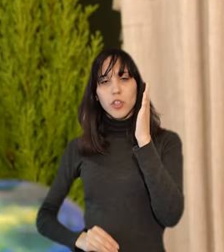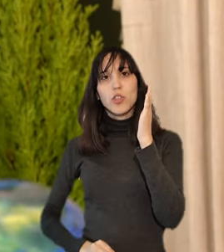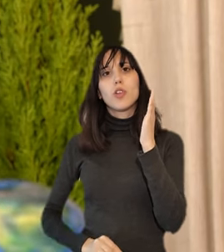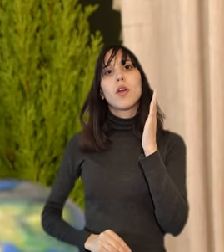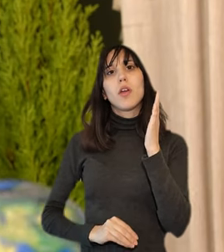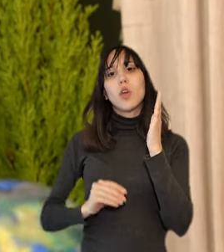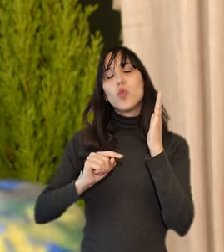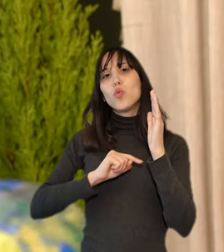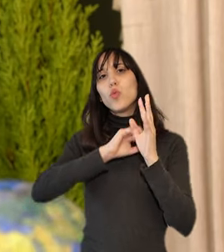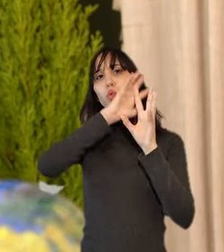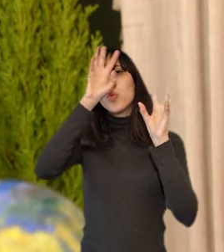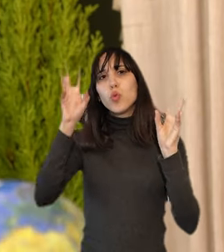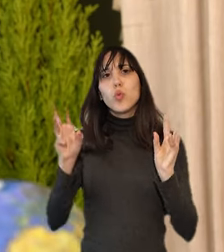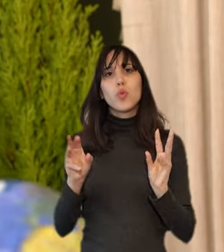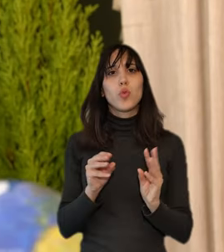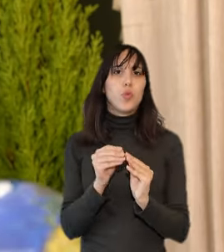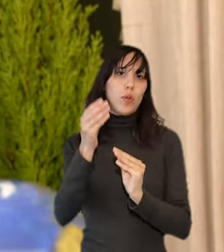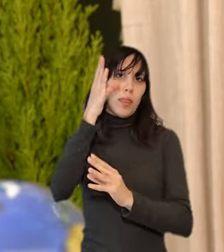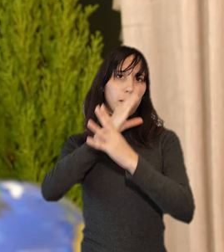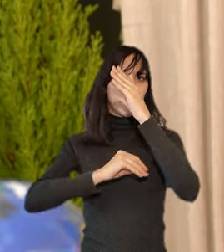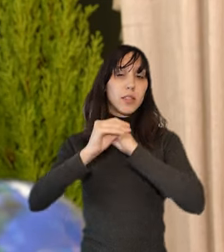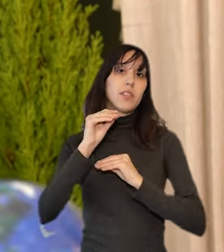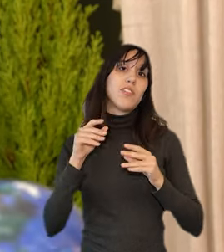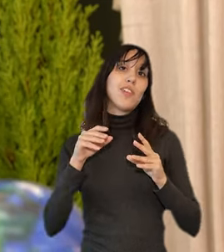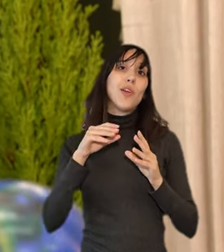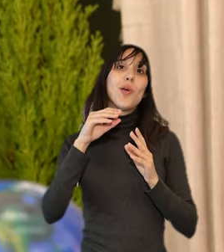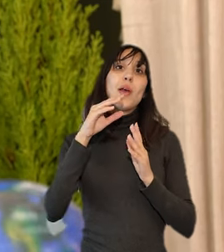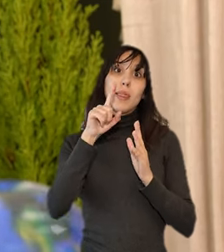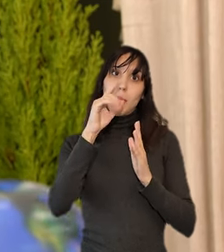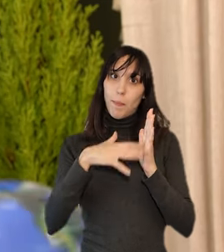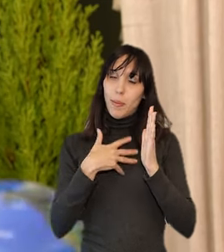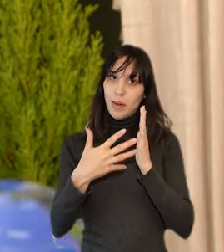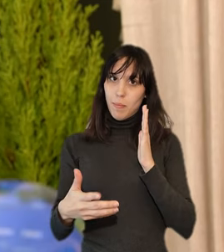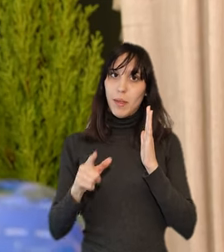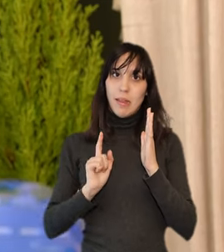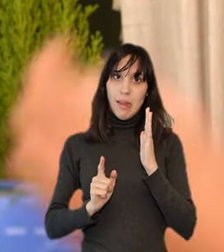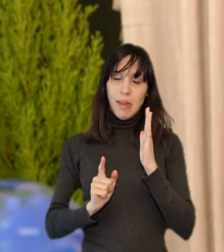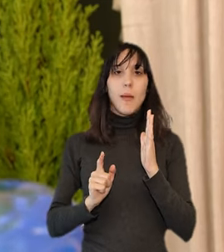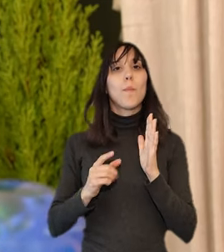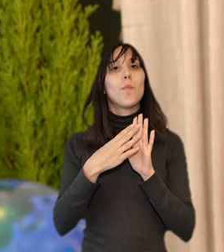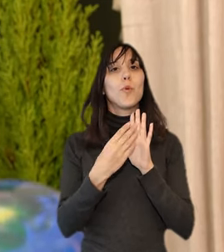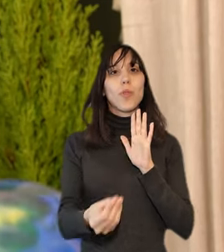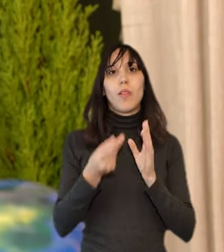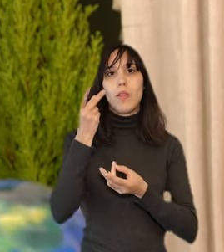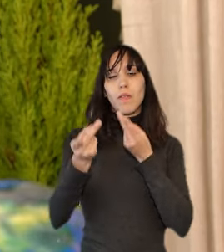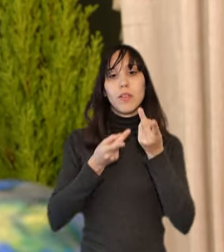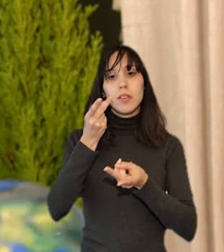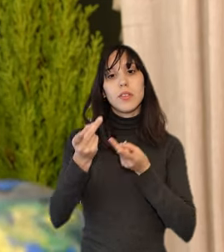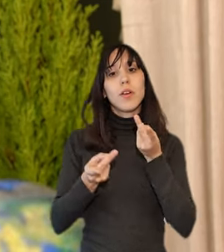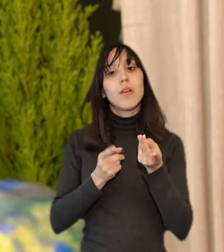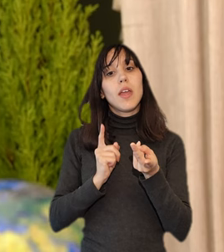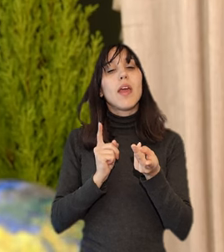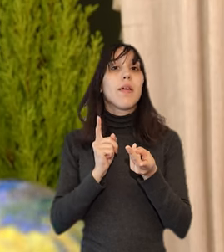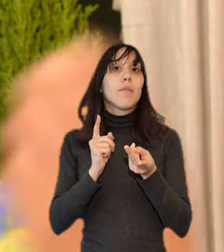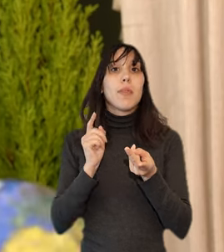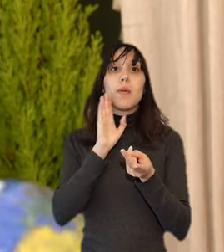círculo completo da aprendizagem que é o nosso modelo também de de planeamento e de e de avaliação e portanto mediante a aquilo